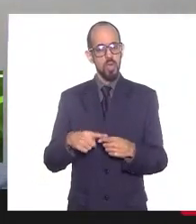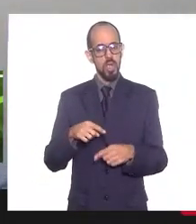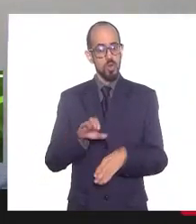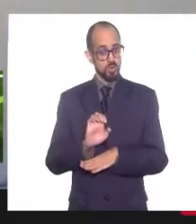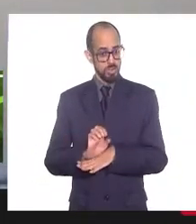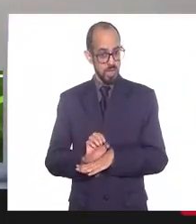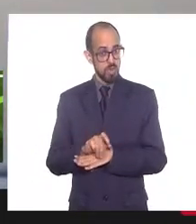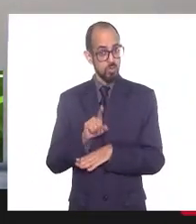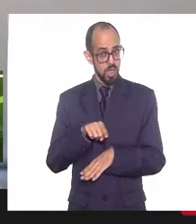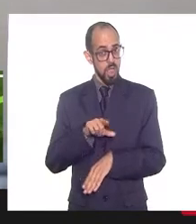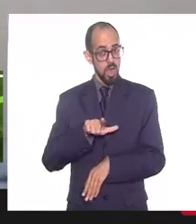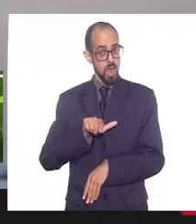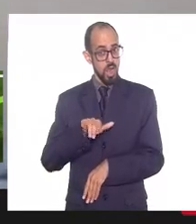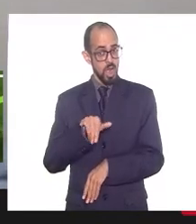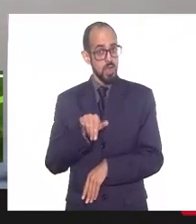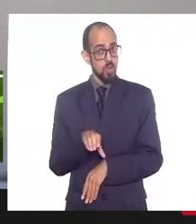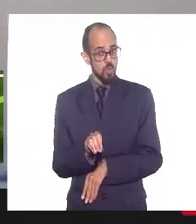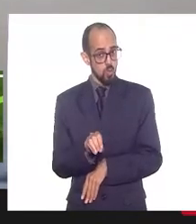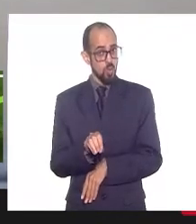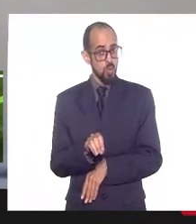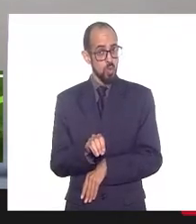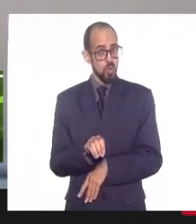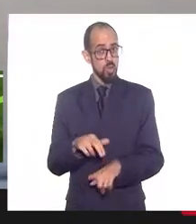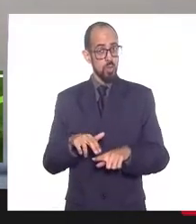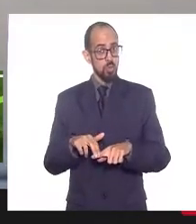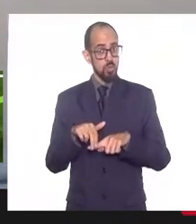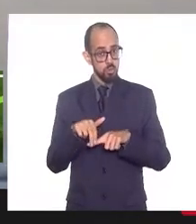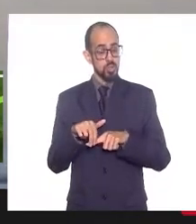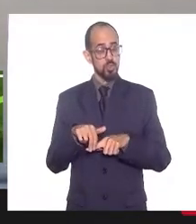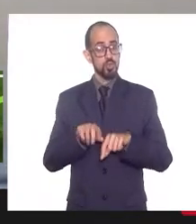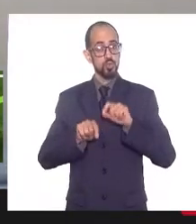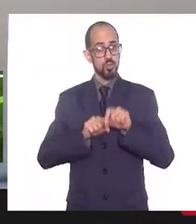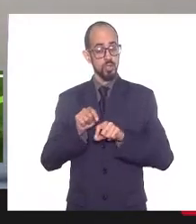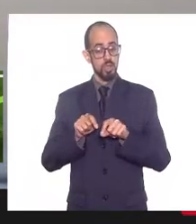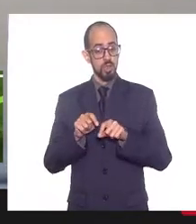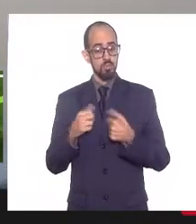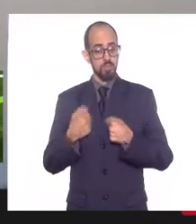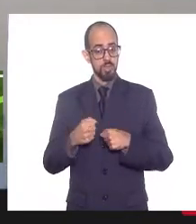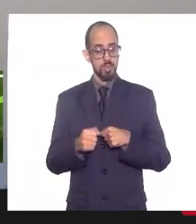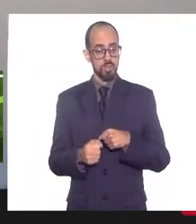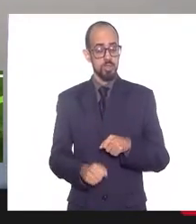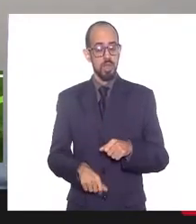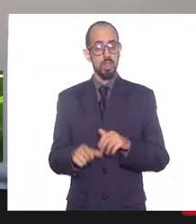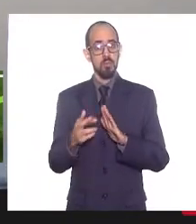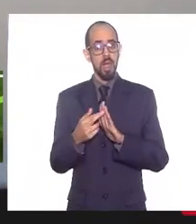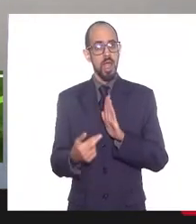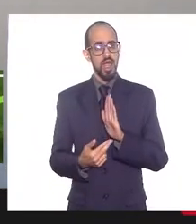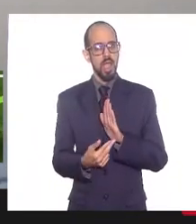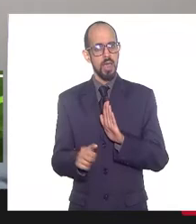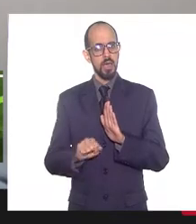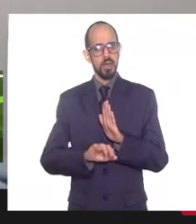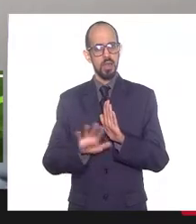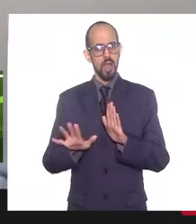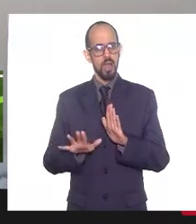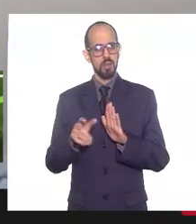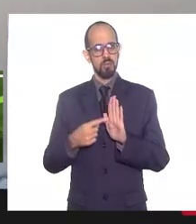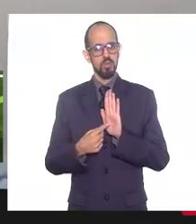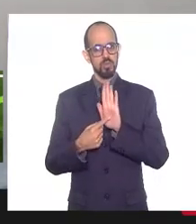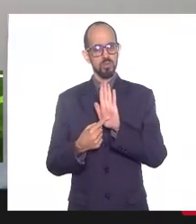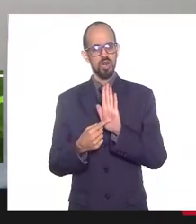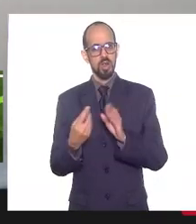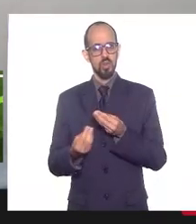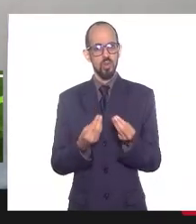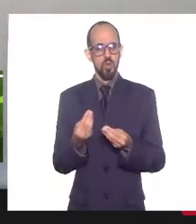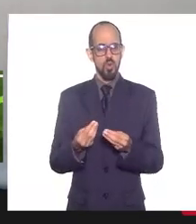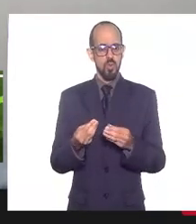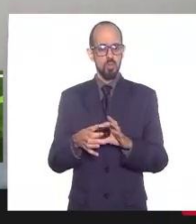em tese, eu acho que o princípio da laicidade, em alguma medida, deveria disciplinar e presidir esses processos de